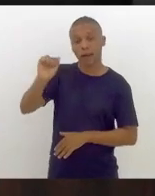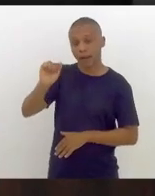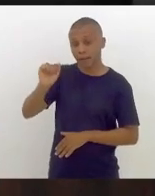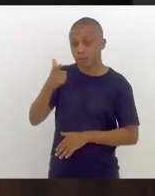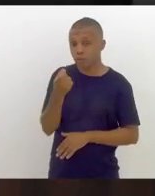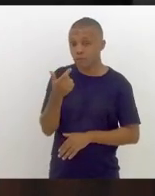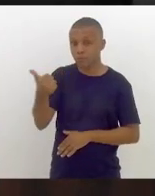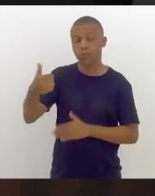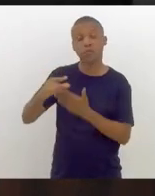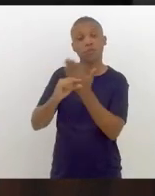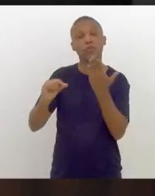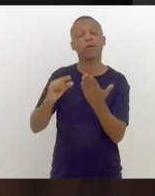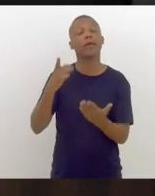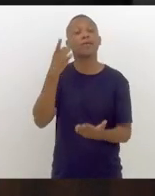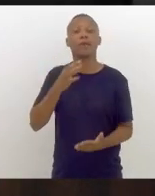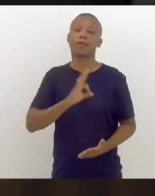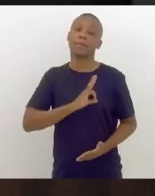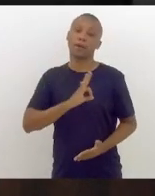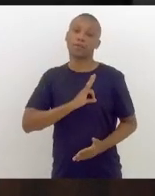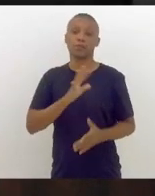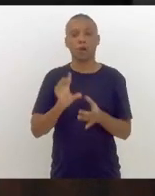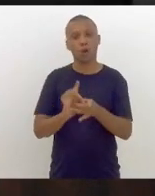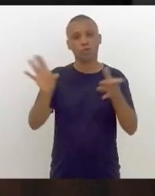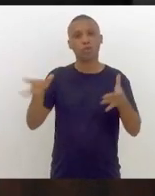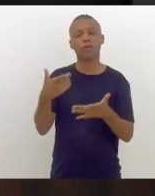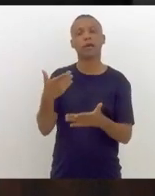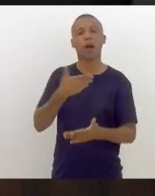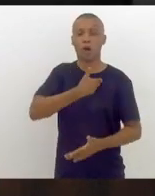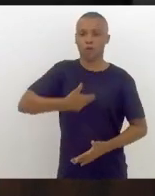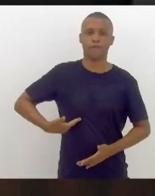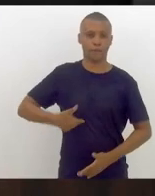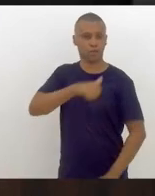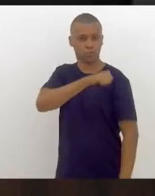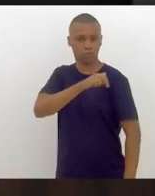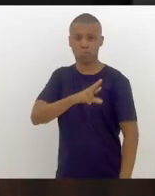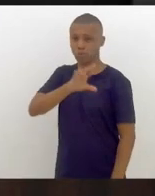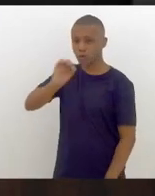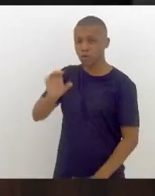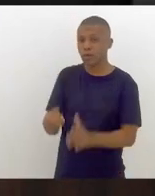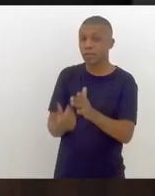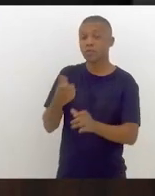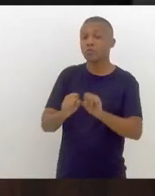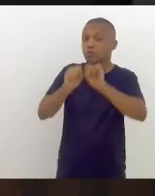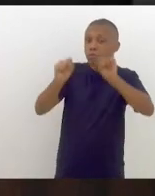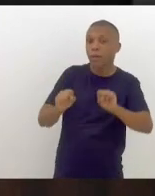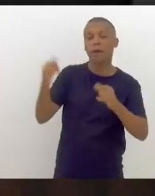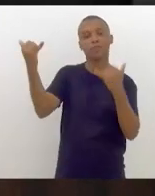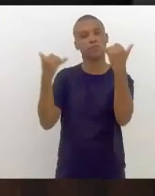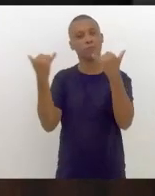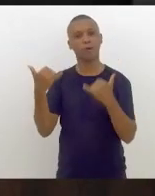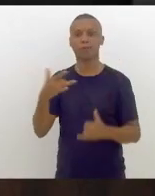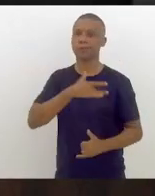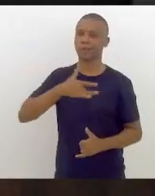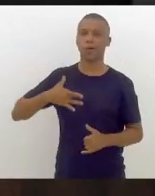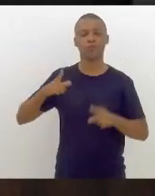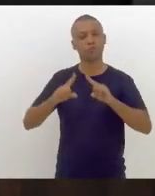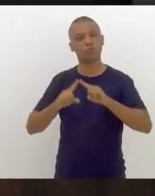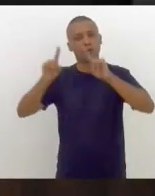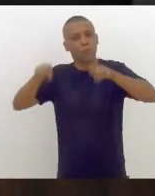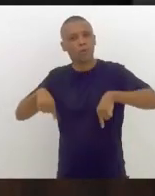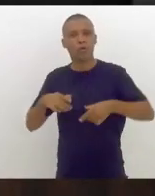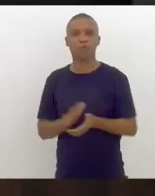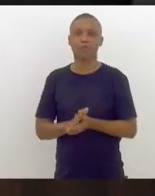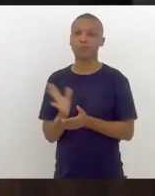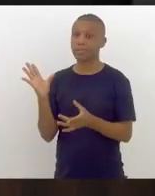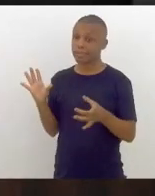de 21 de autoria deputada Marta Rocha que autoriza Poder Executivo a disputa sobre a criação de um sistema de informação em saúde do Trabalhador para